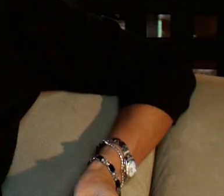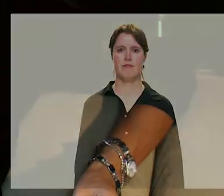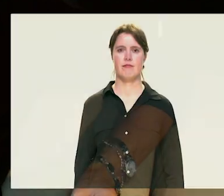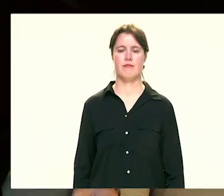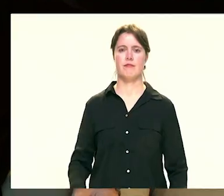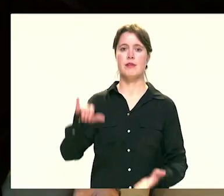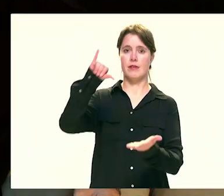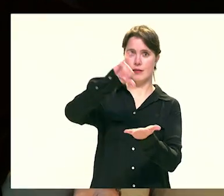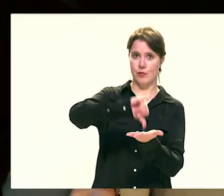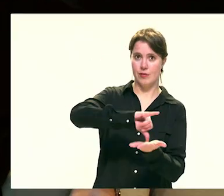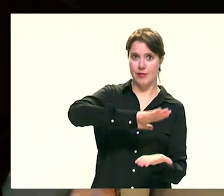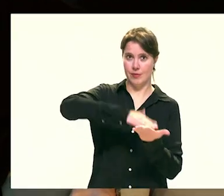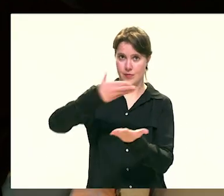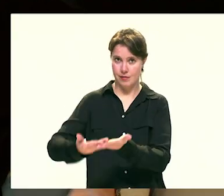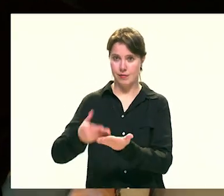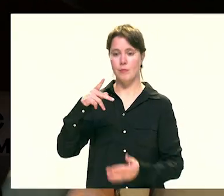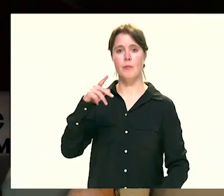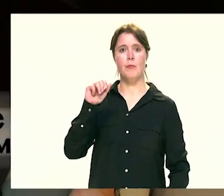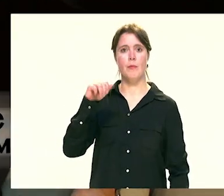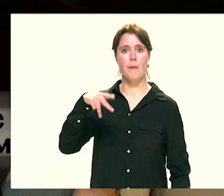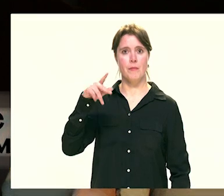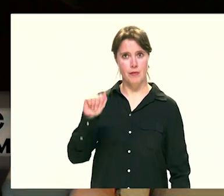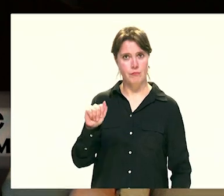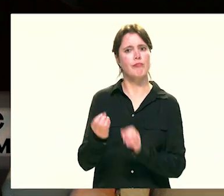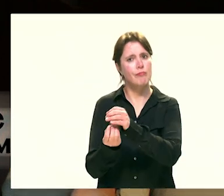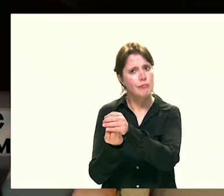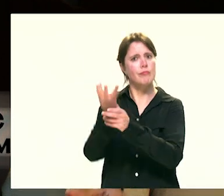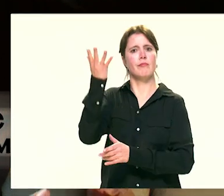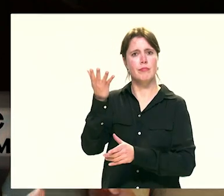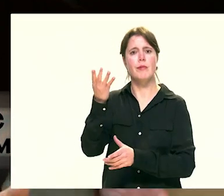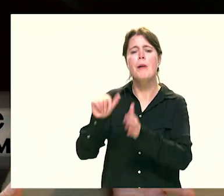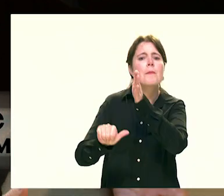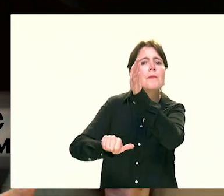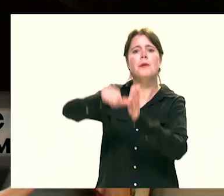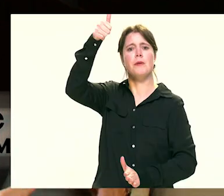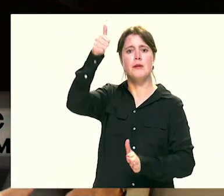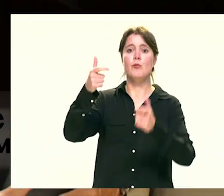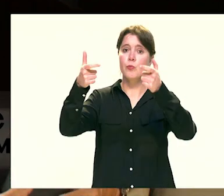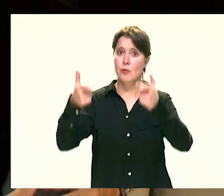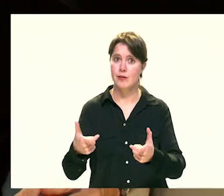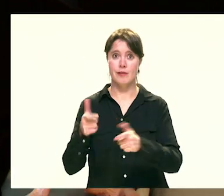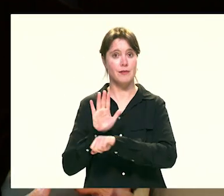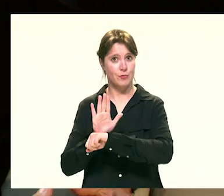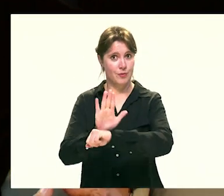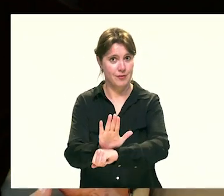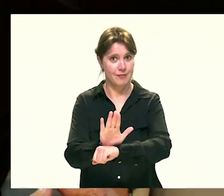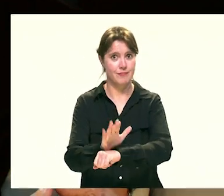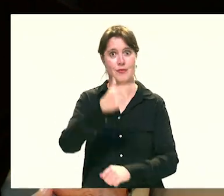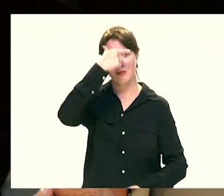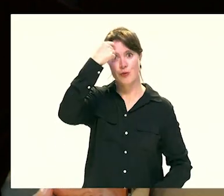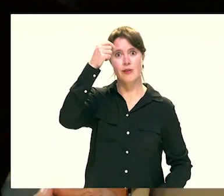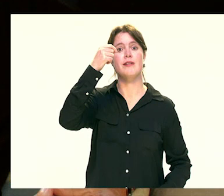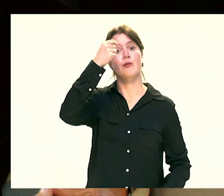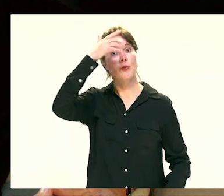O Centro de Interpretação do Pampa foi criado como o primeiro órgão complementar da Universidade